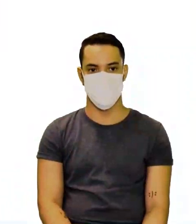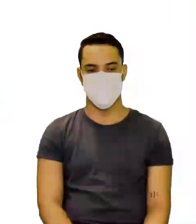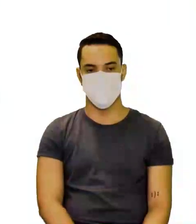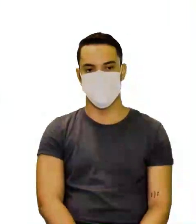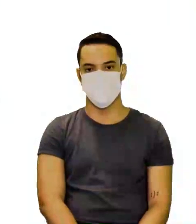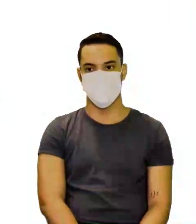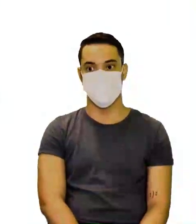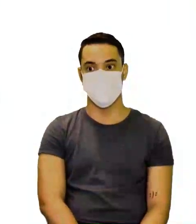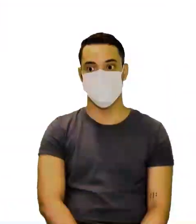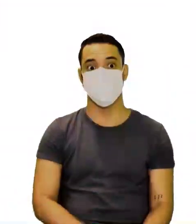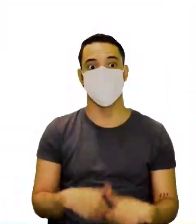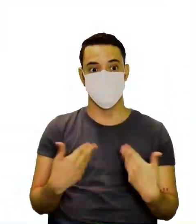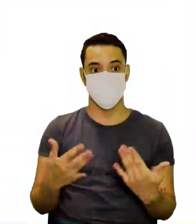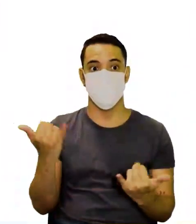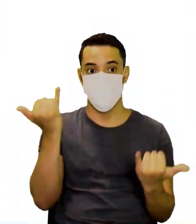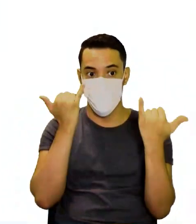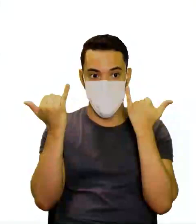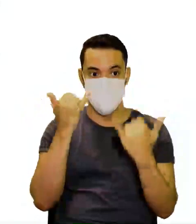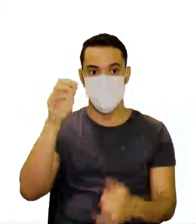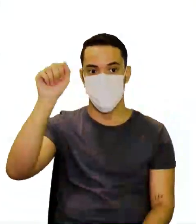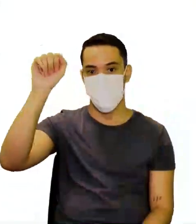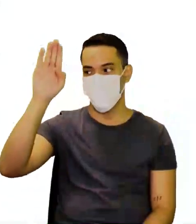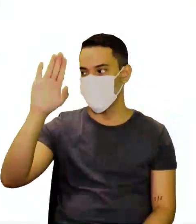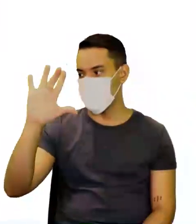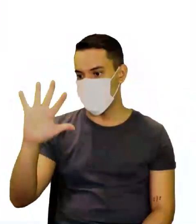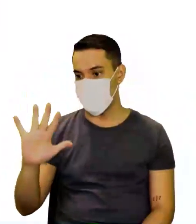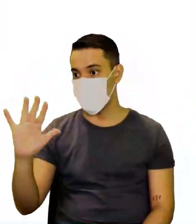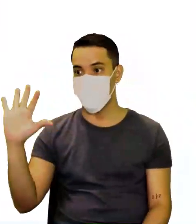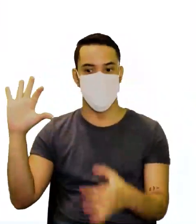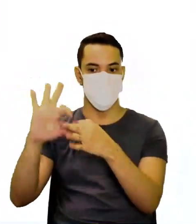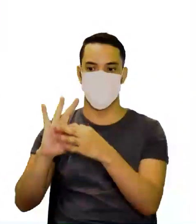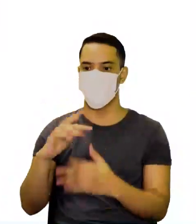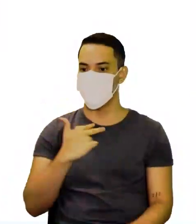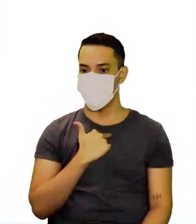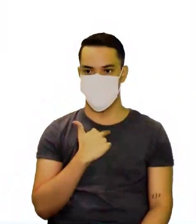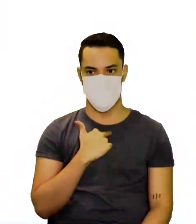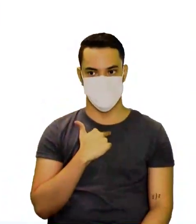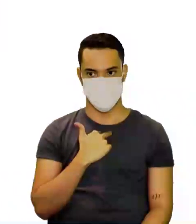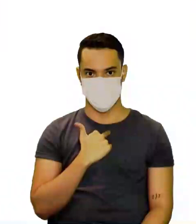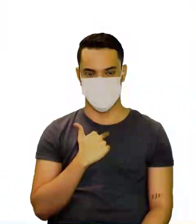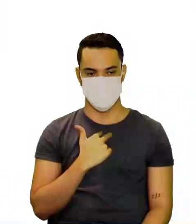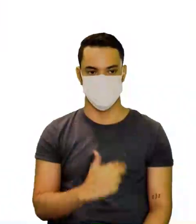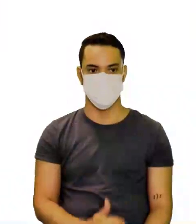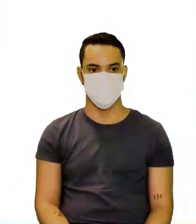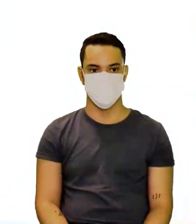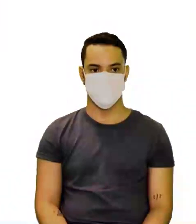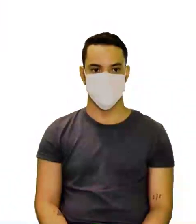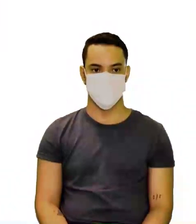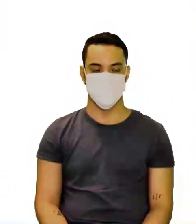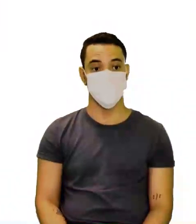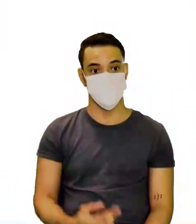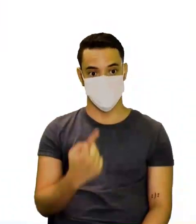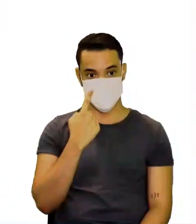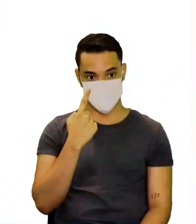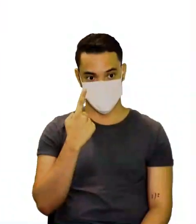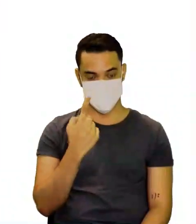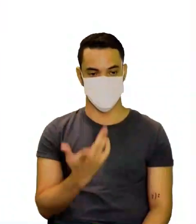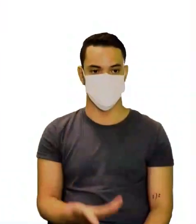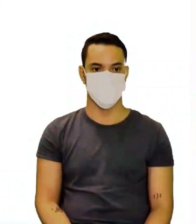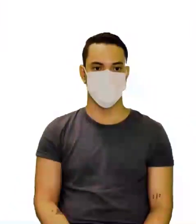Então, uma dessas informações aqui, a gente não pode associar ao funcionamento de gerador. Vamos ver. Letra